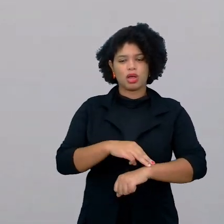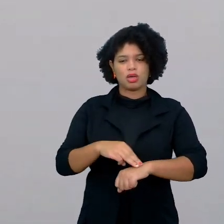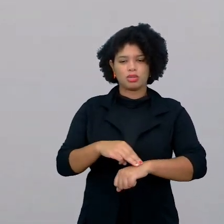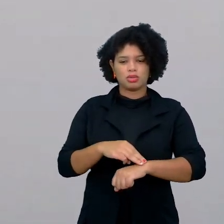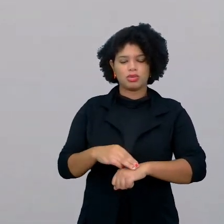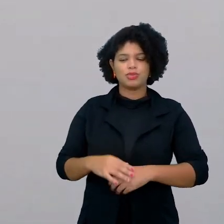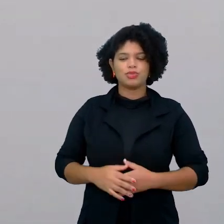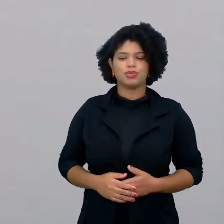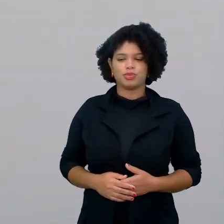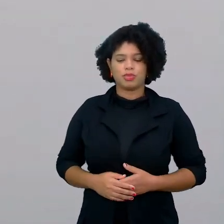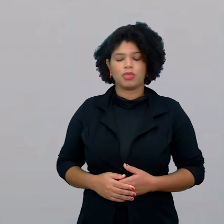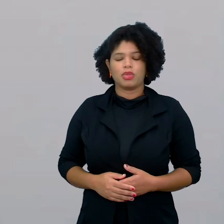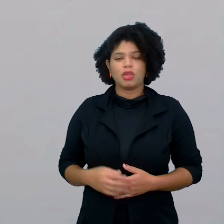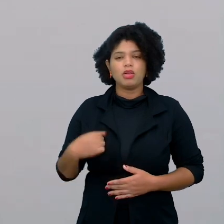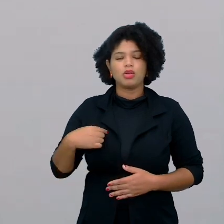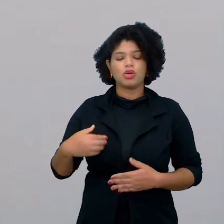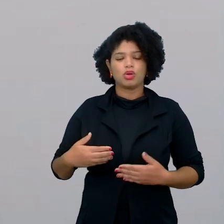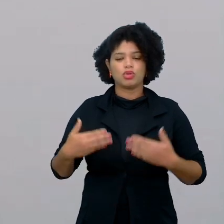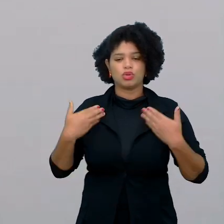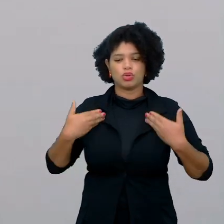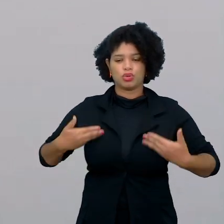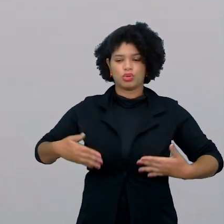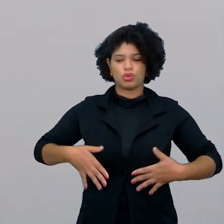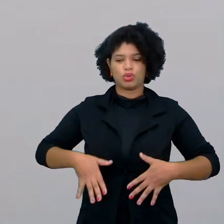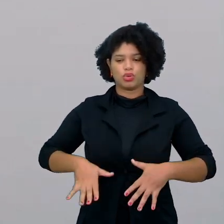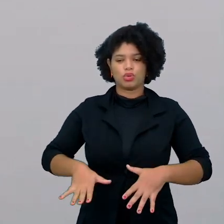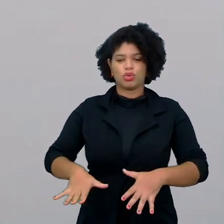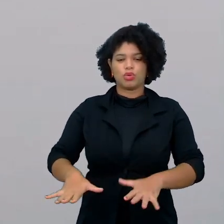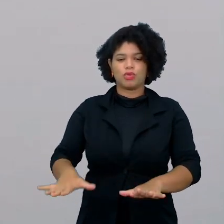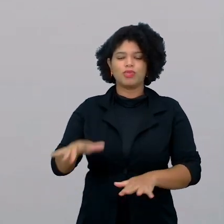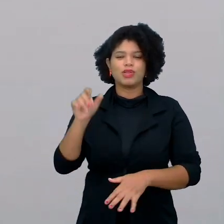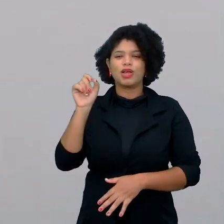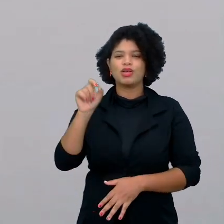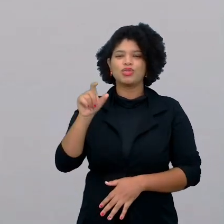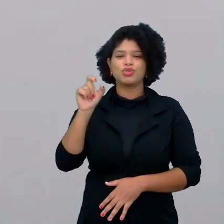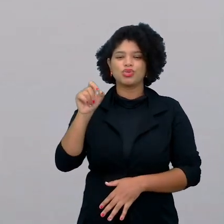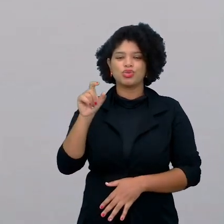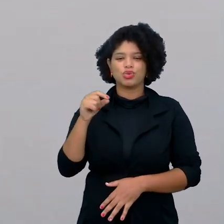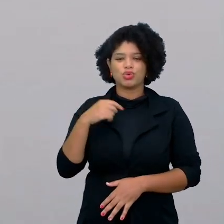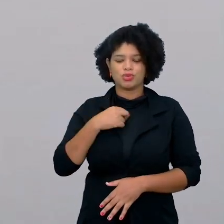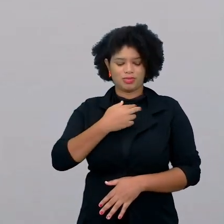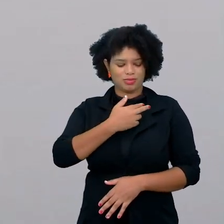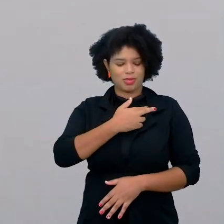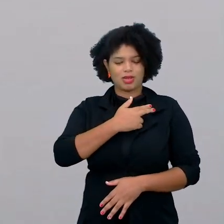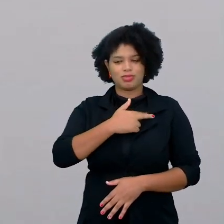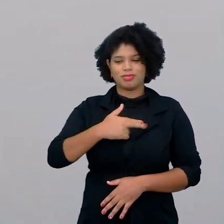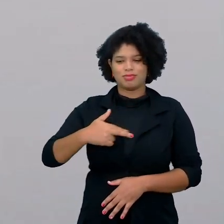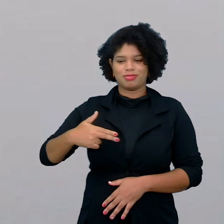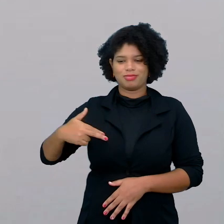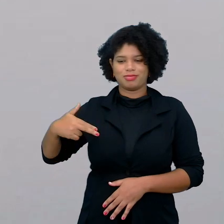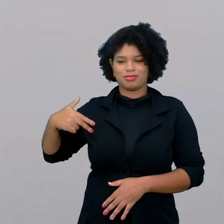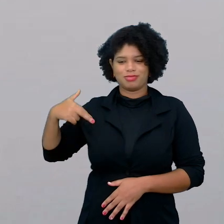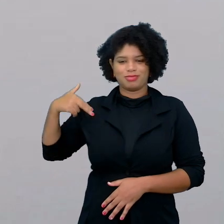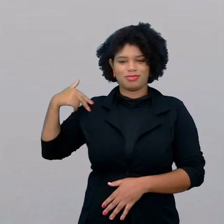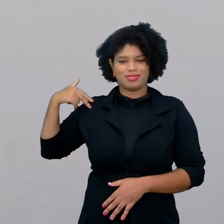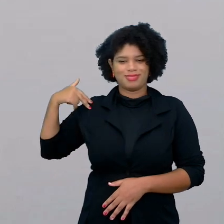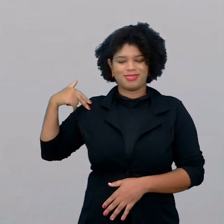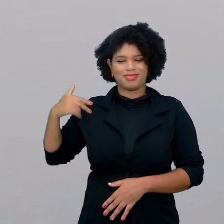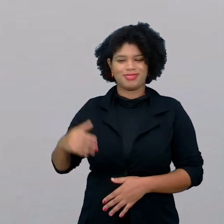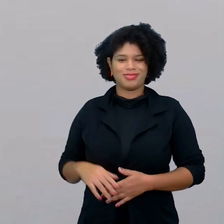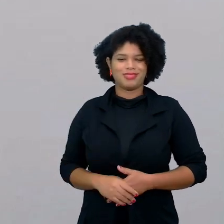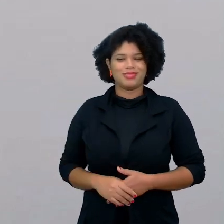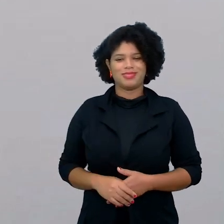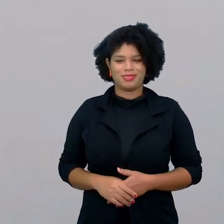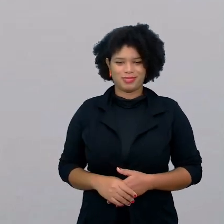soltos. Estou vestindo um vestido indiano azul com alguns bordados na frente. Então,